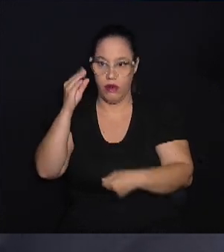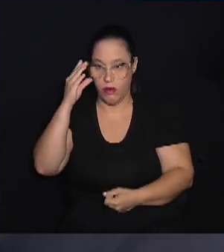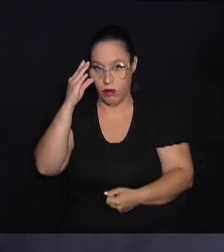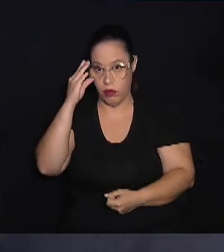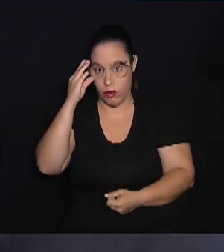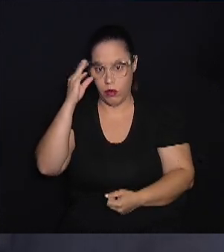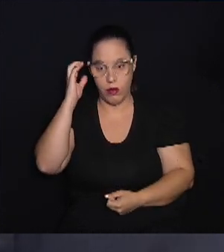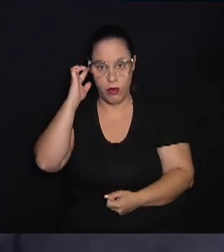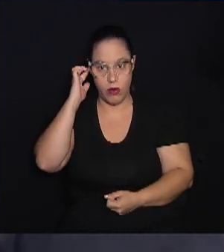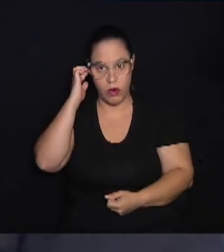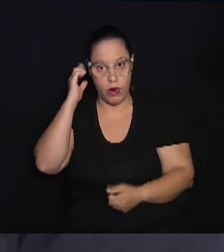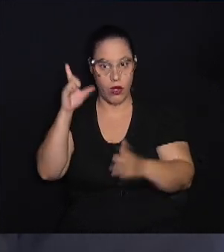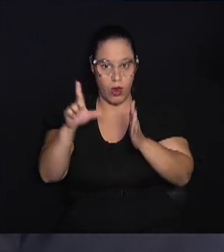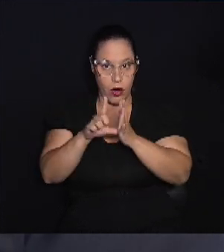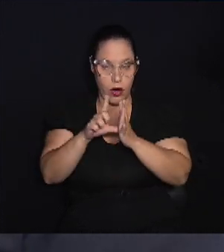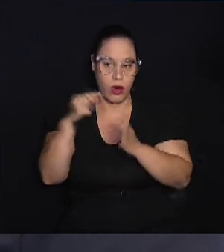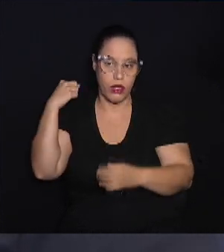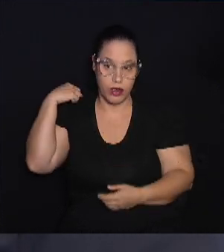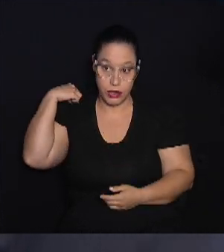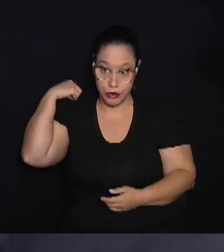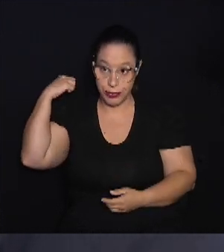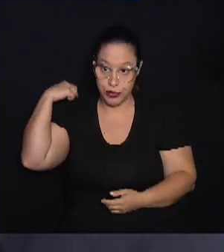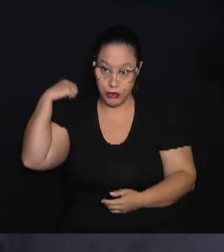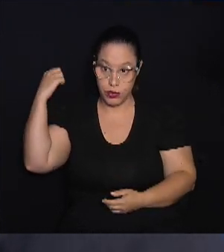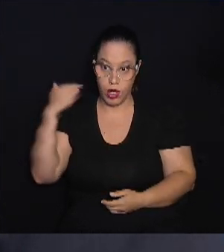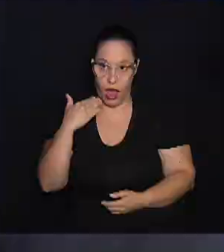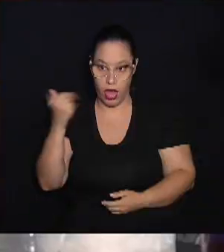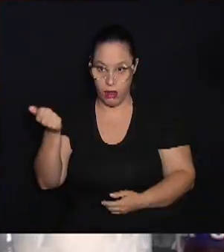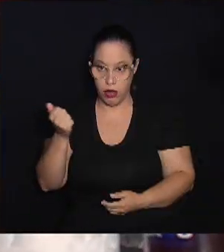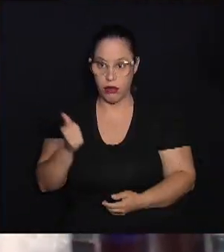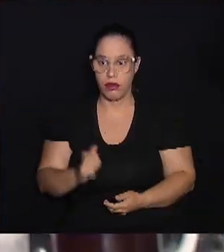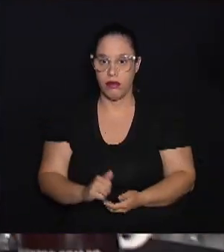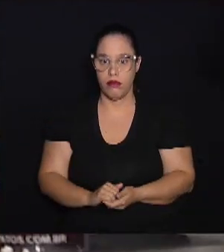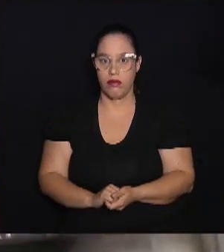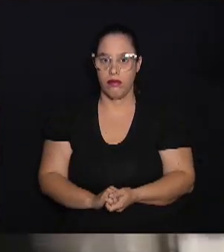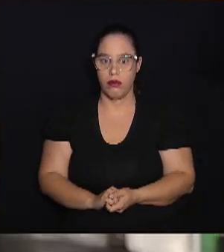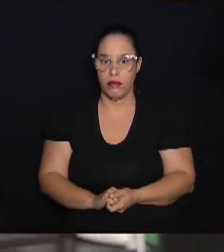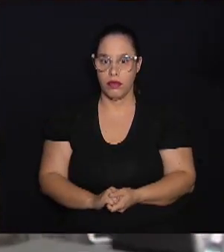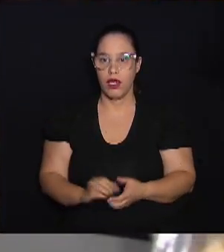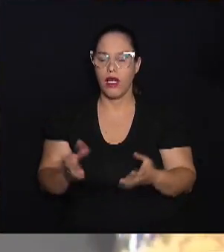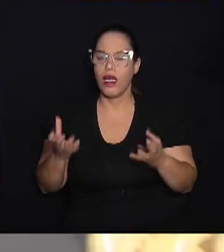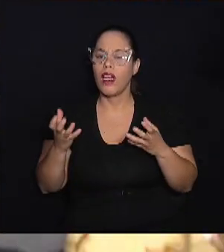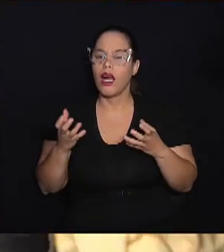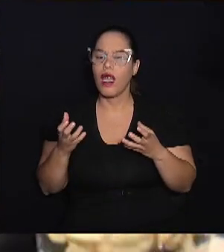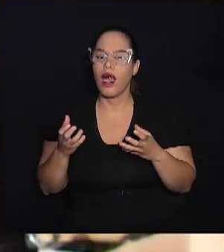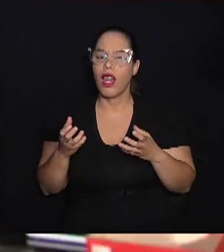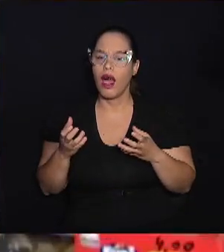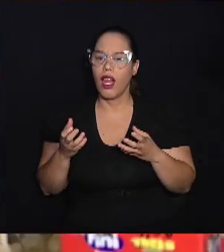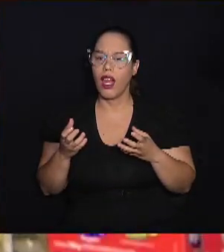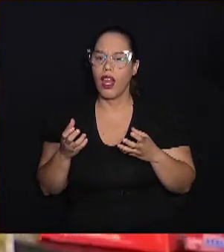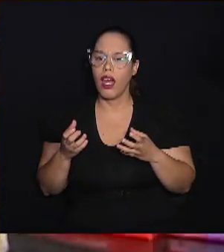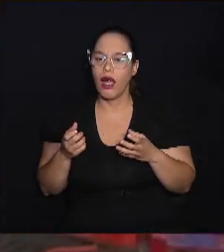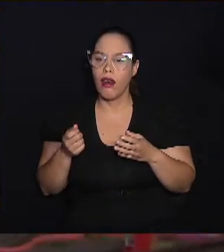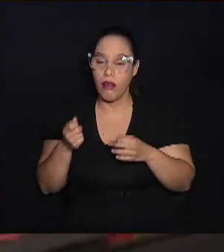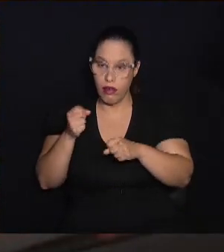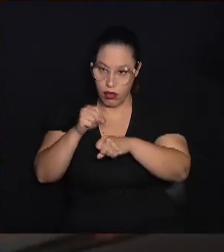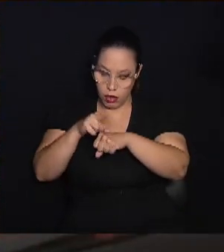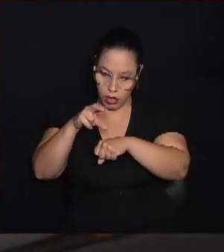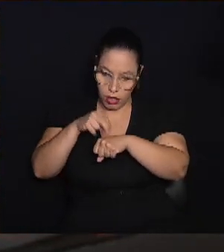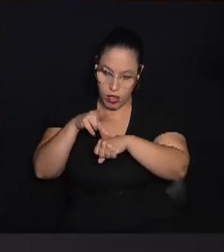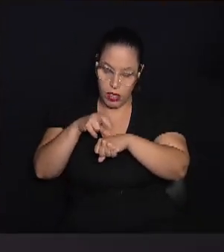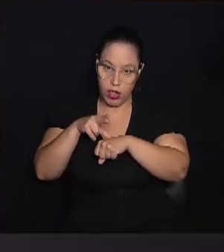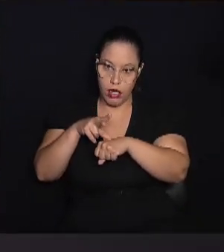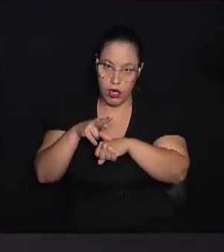lojas de vestuário, de roupas, sempre atraem bastante funcionários. E para quem quiser se candidatar para as vagas, é simples.